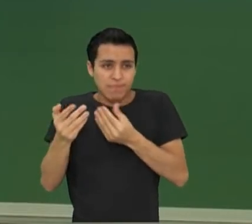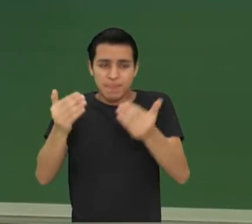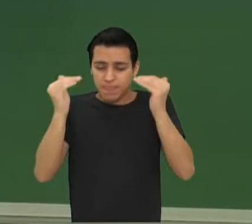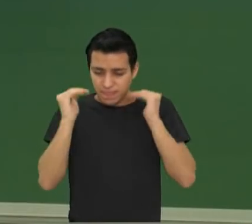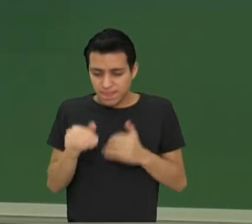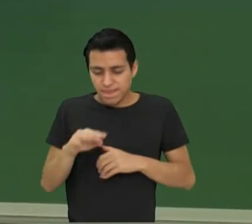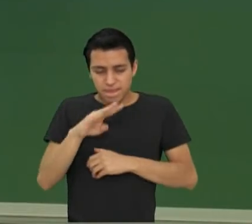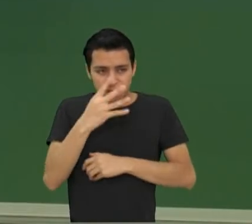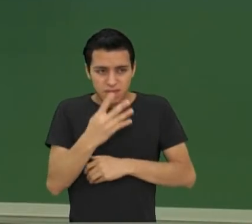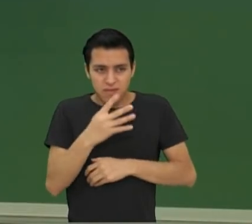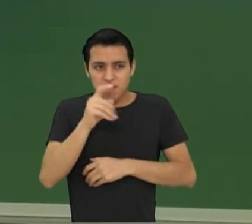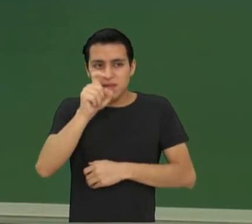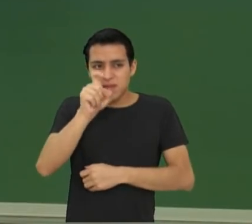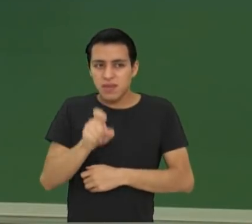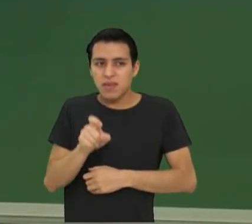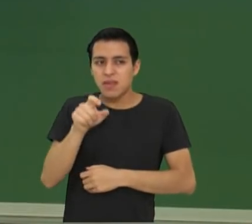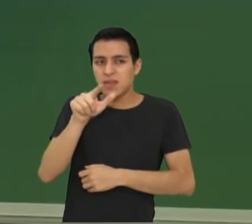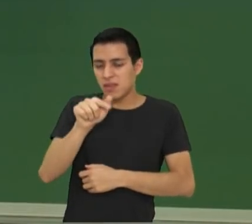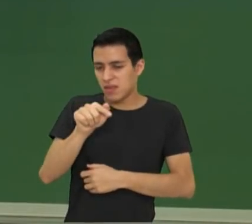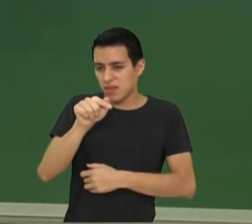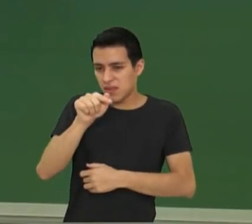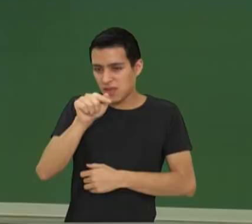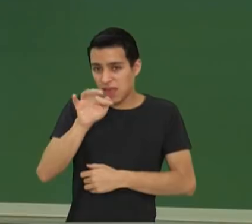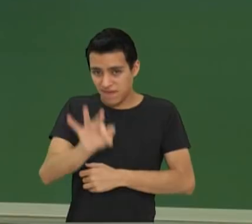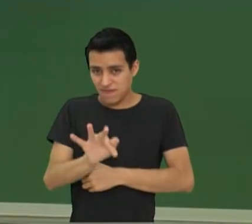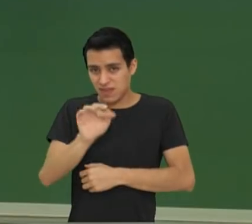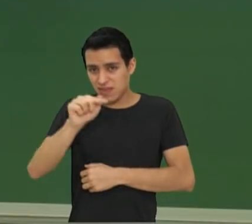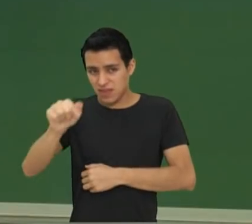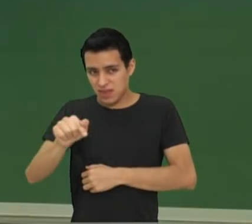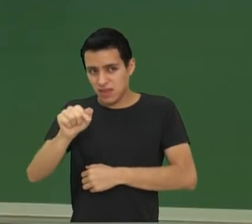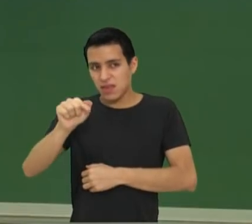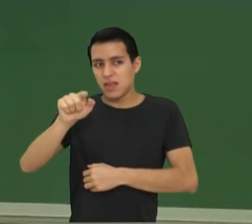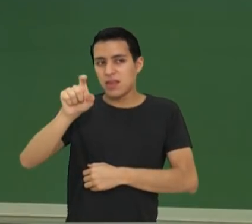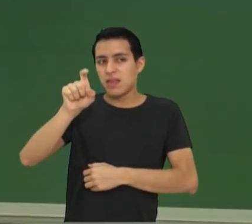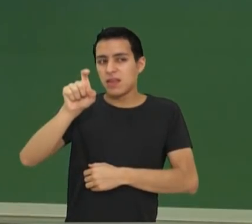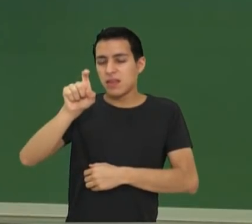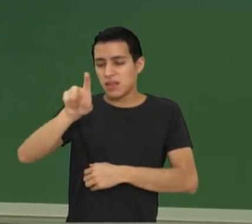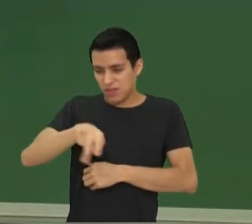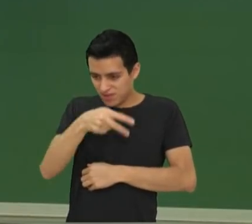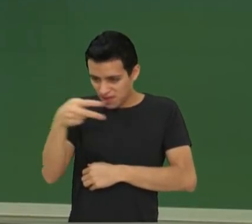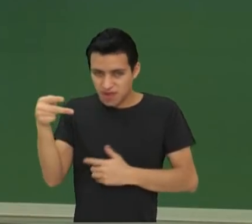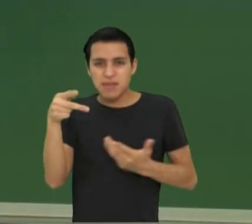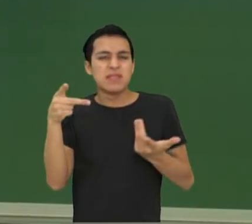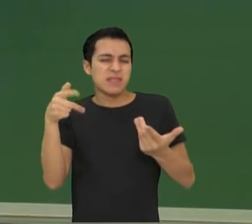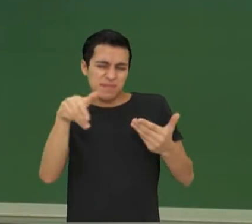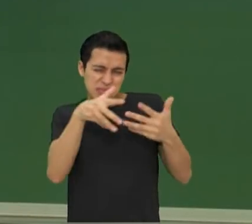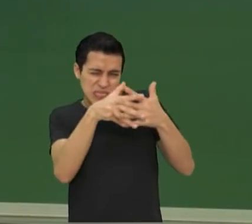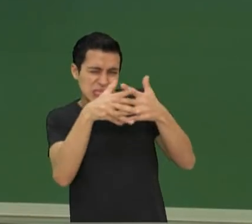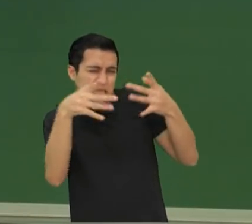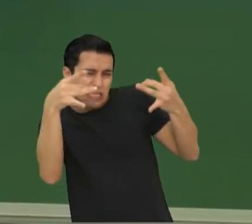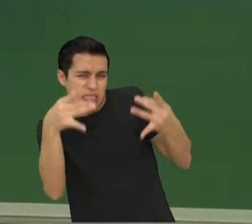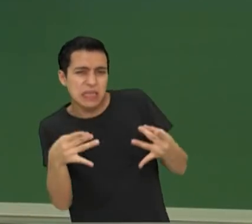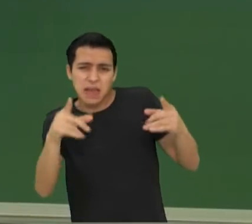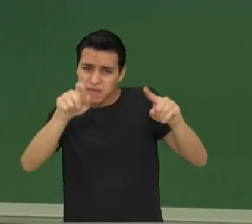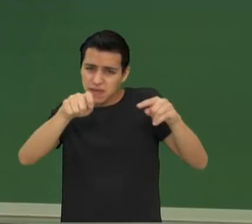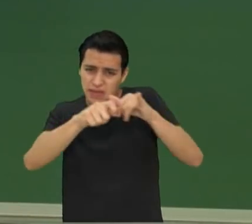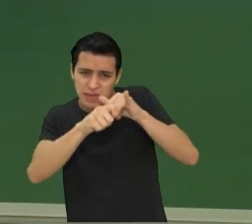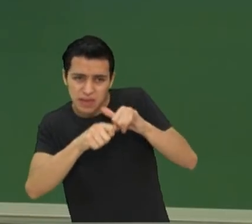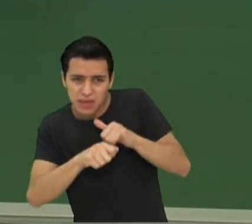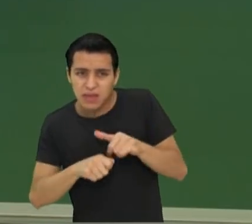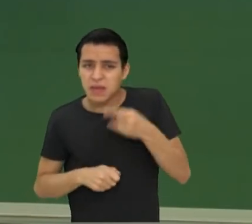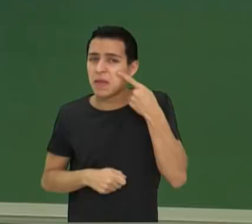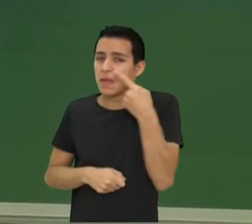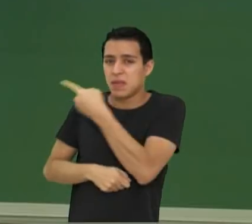4, cheque, F7, checkmate. Então ele é um pouquinho complicadinho, né? Até